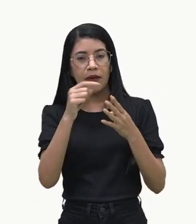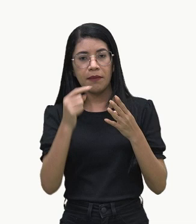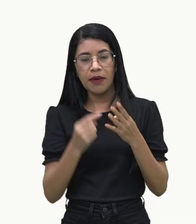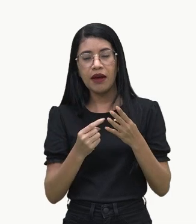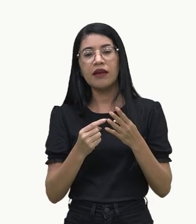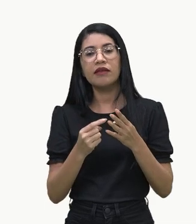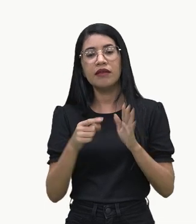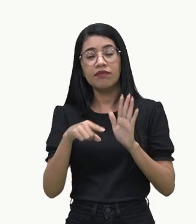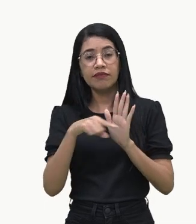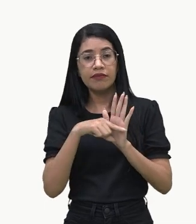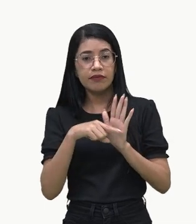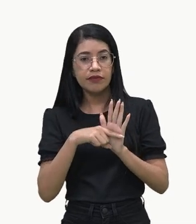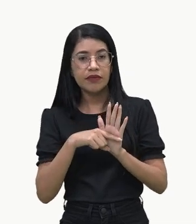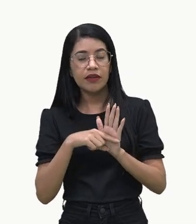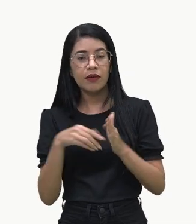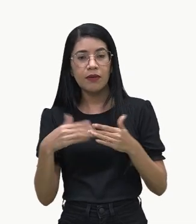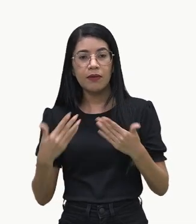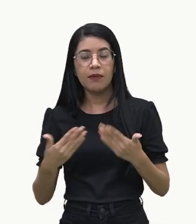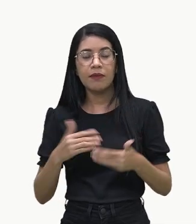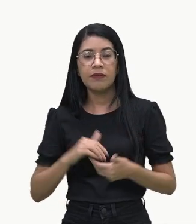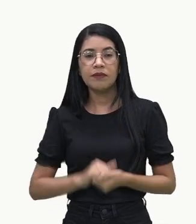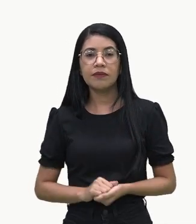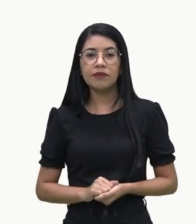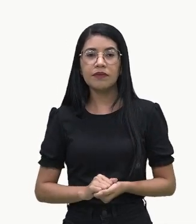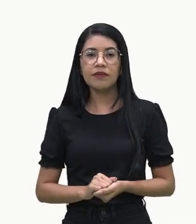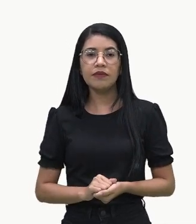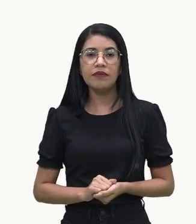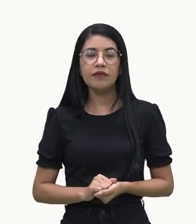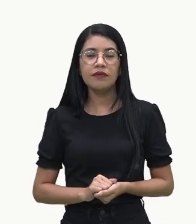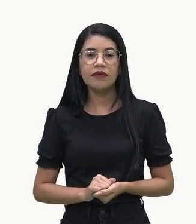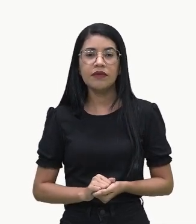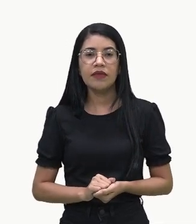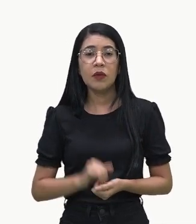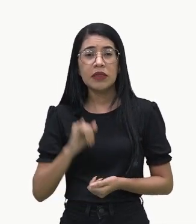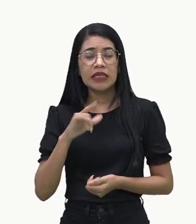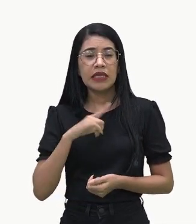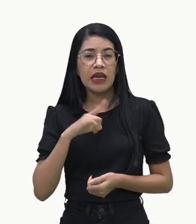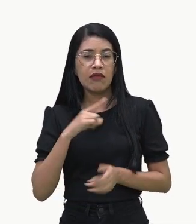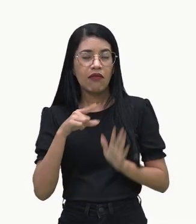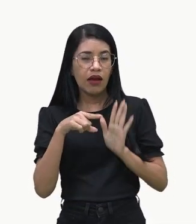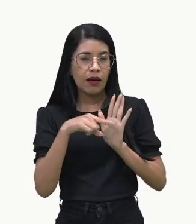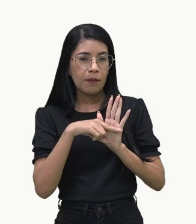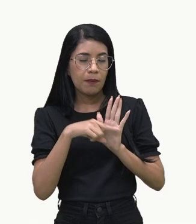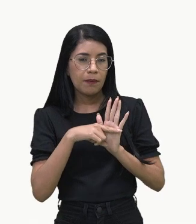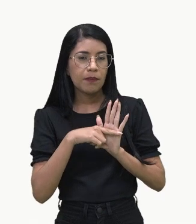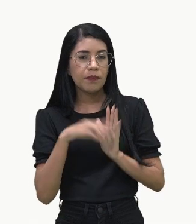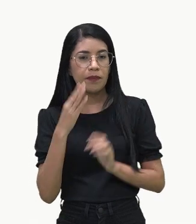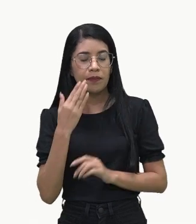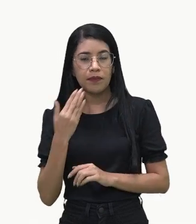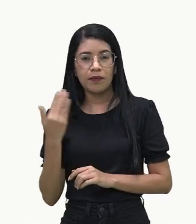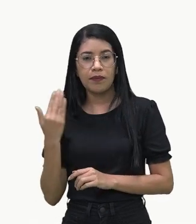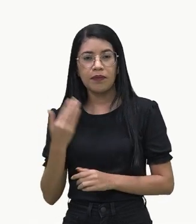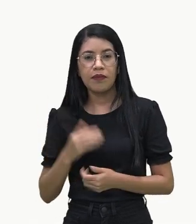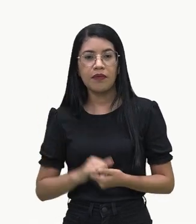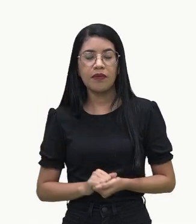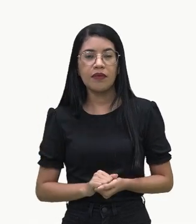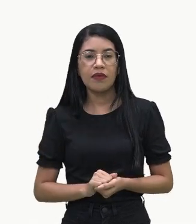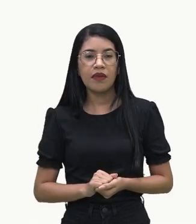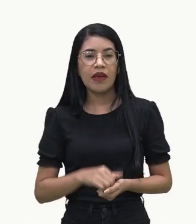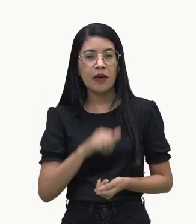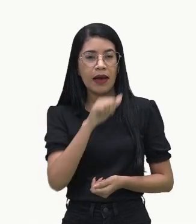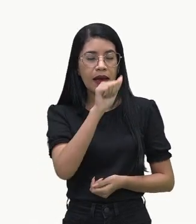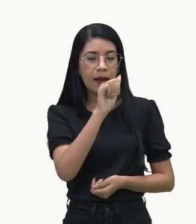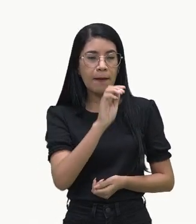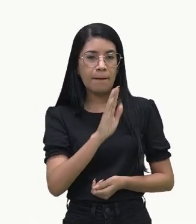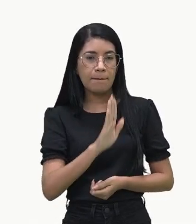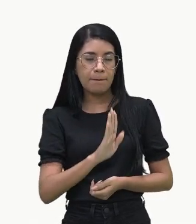da nossa subtração. Quando eu tenho uma subtração, que aqui eu vou representar os números por A,